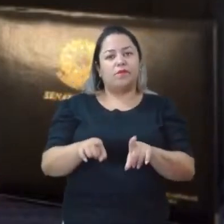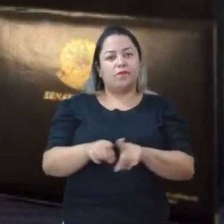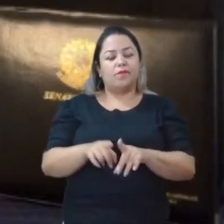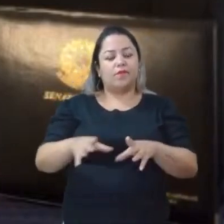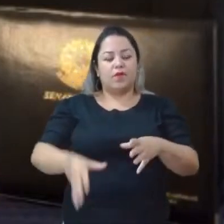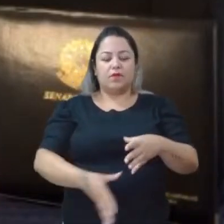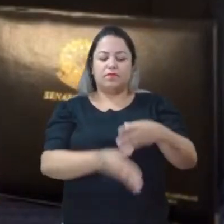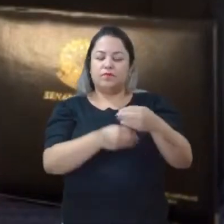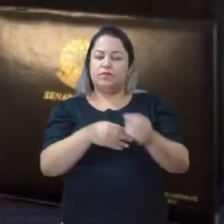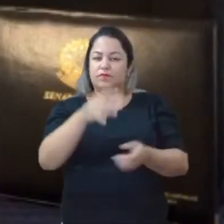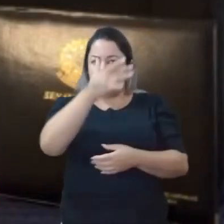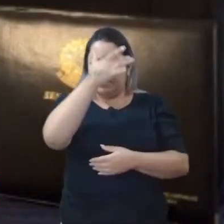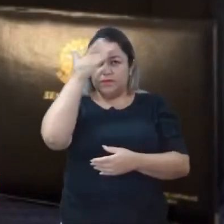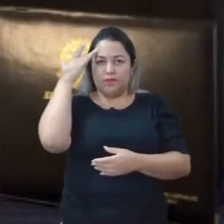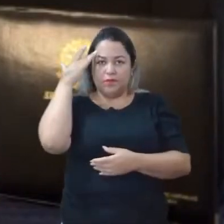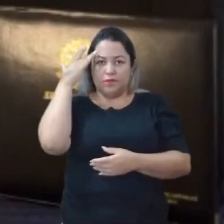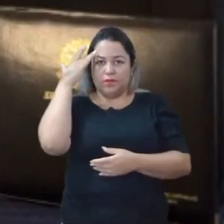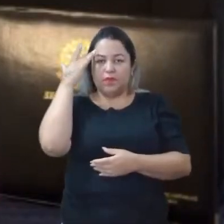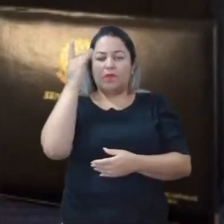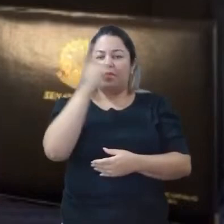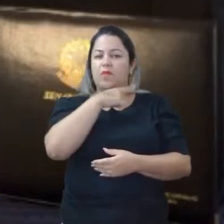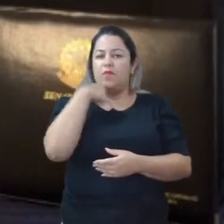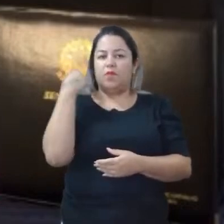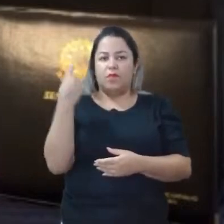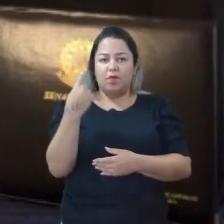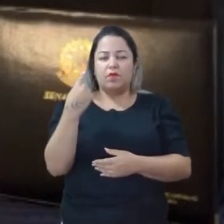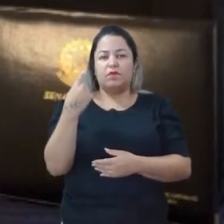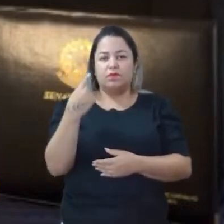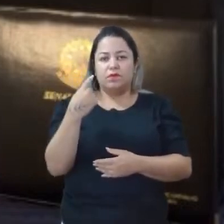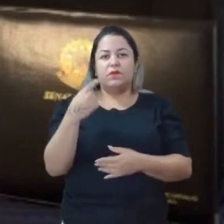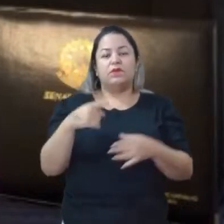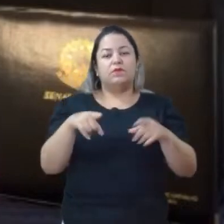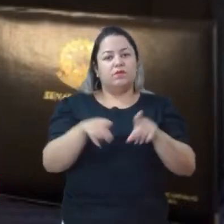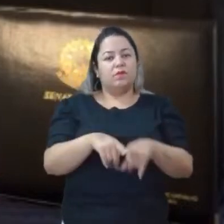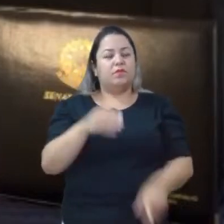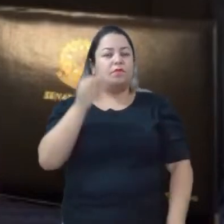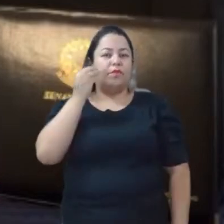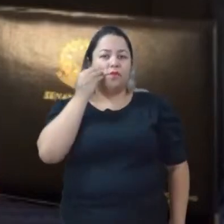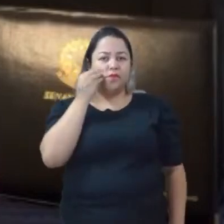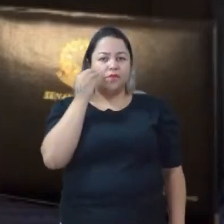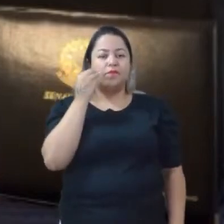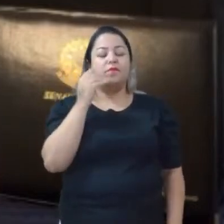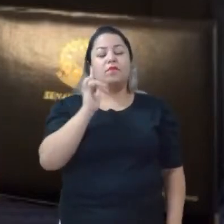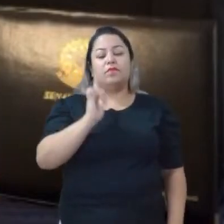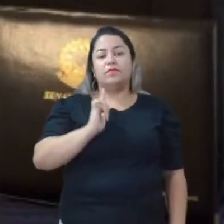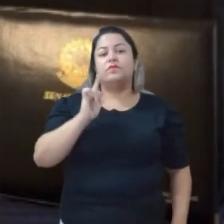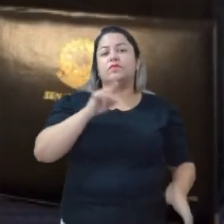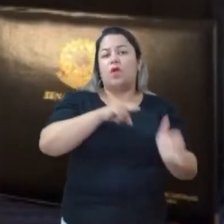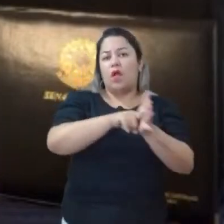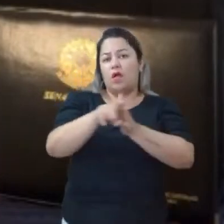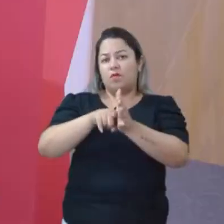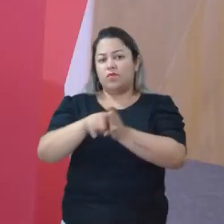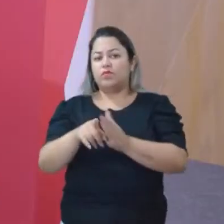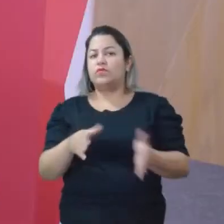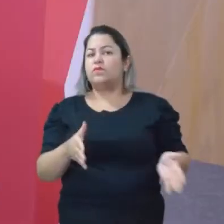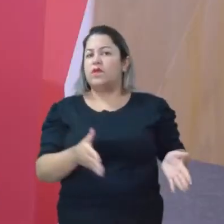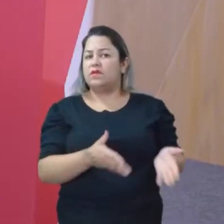incluindo aí pessoas que perderam a vida, e há suspeita de que isso tenha motivação política.